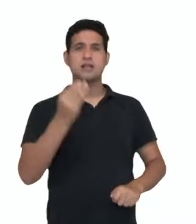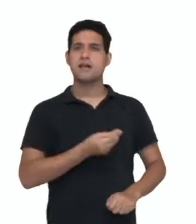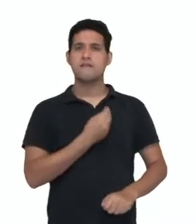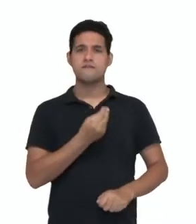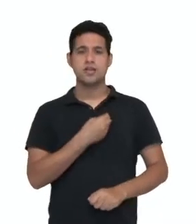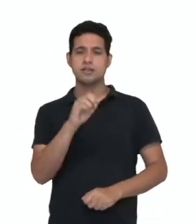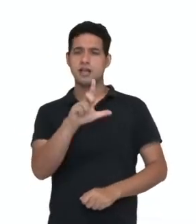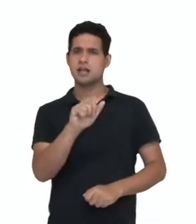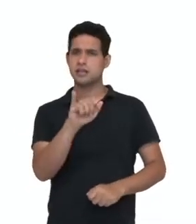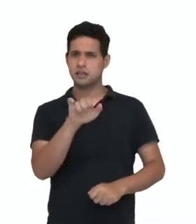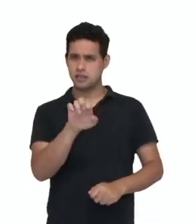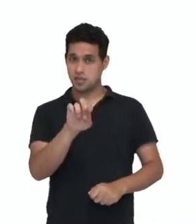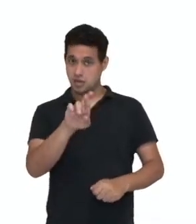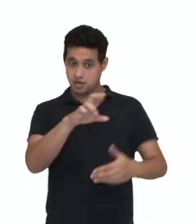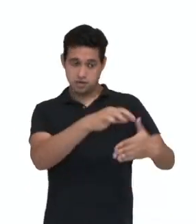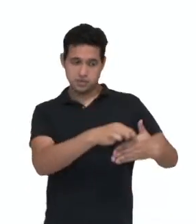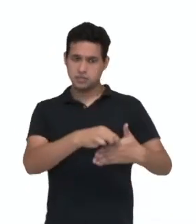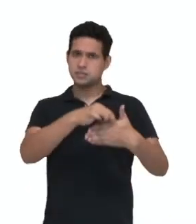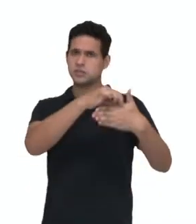da resistência